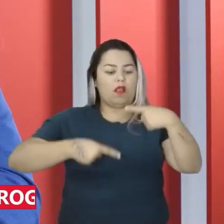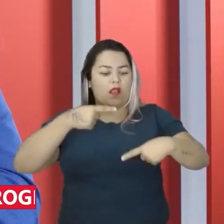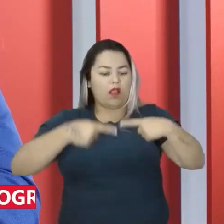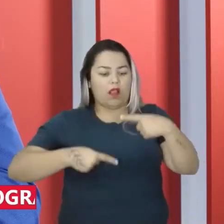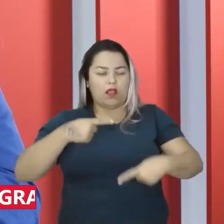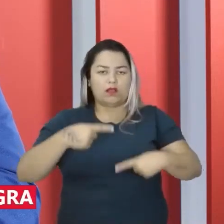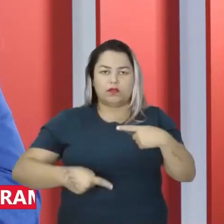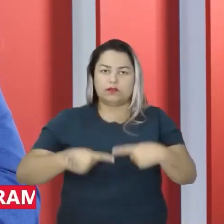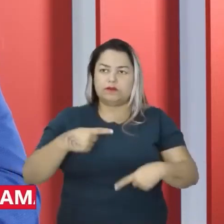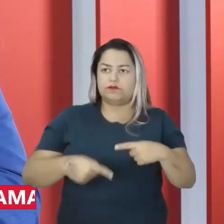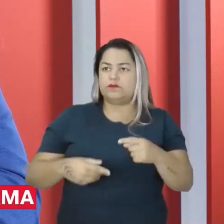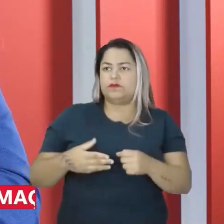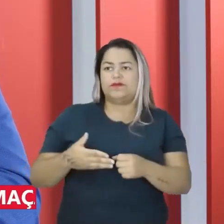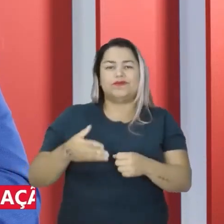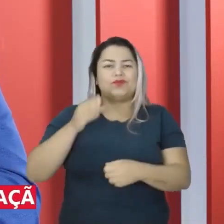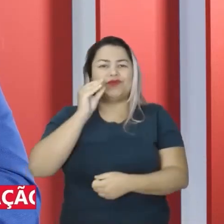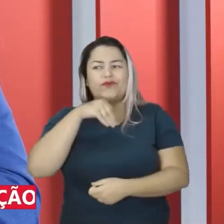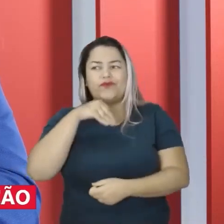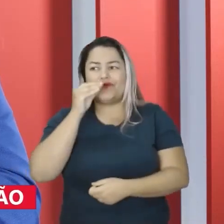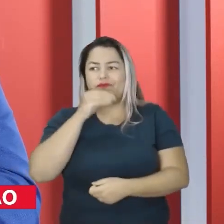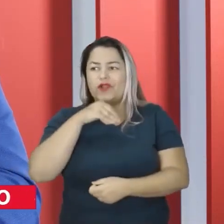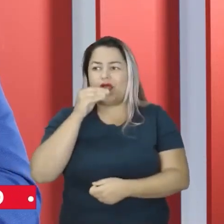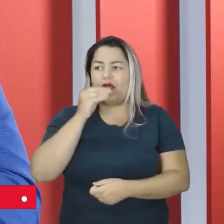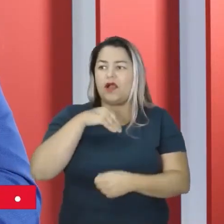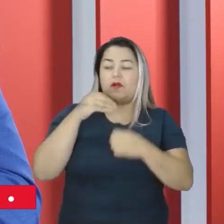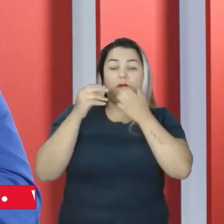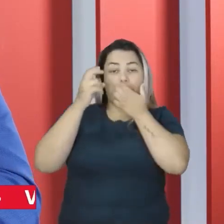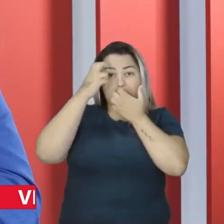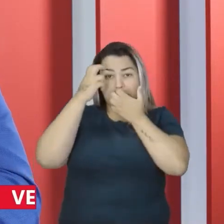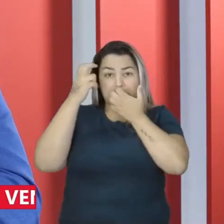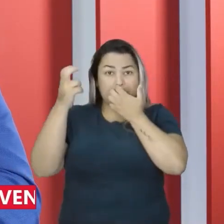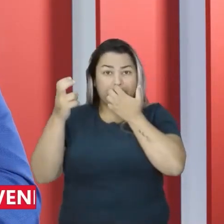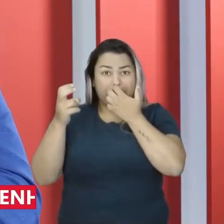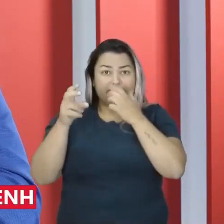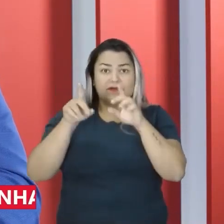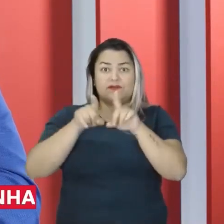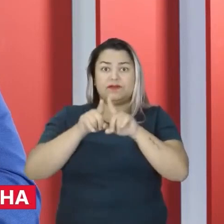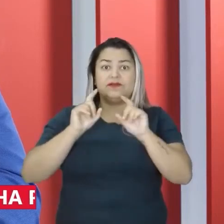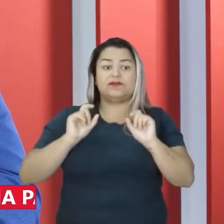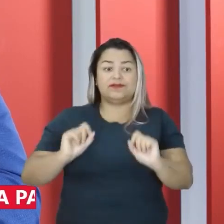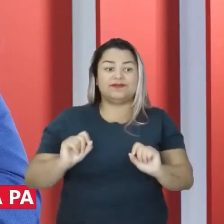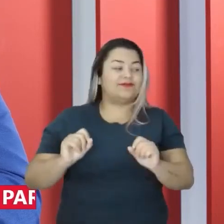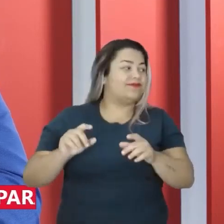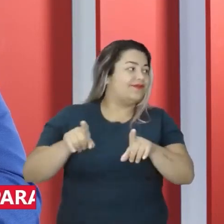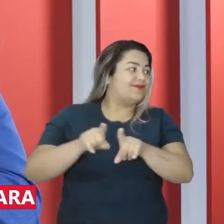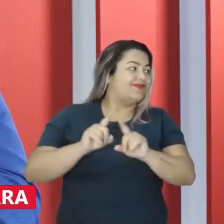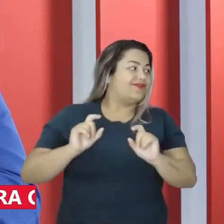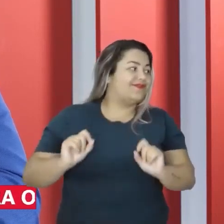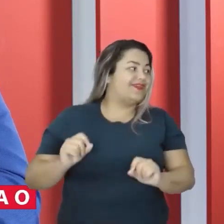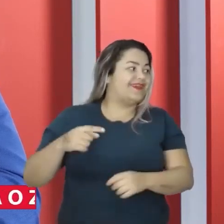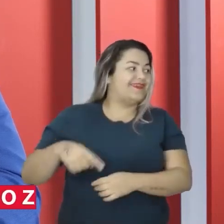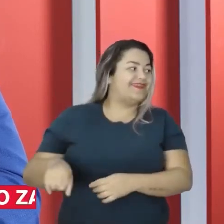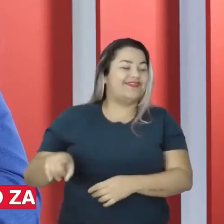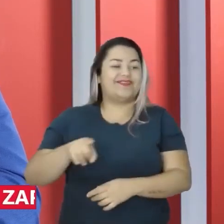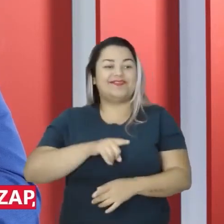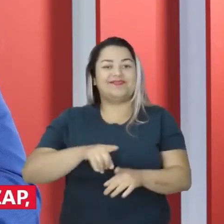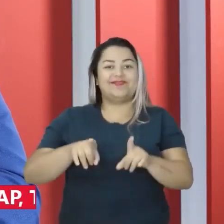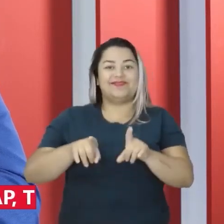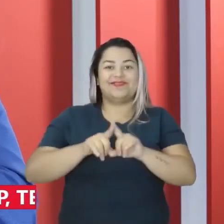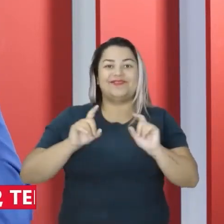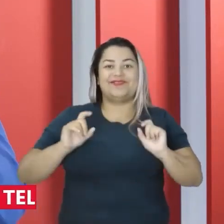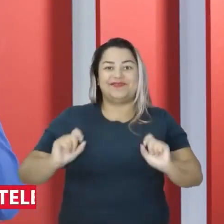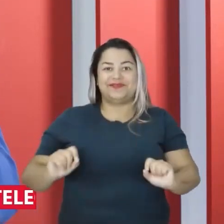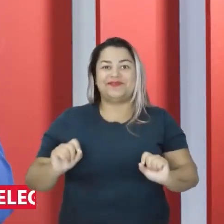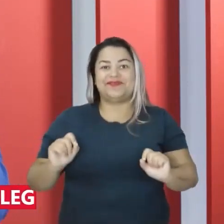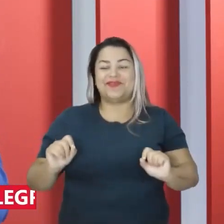muito rasos, muito fracos, inclusive culturalmente. E eu vi alguns momentos importantes, como eu vi um ministro do Supremo dizer,